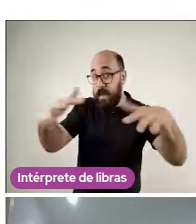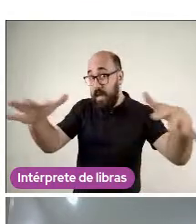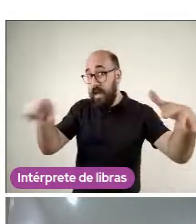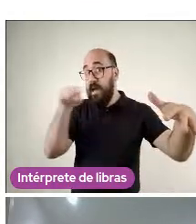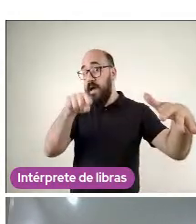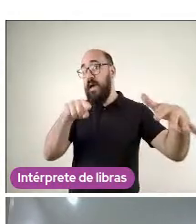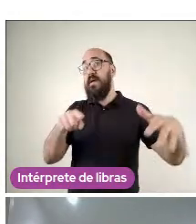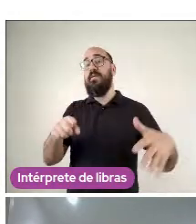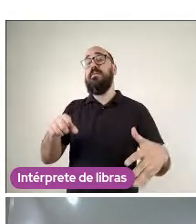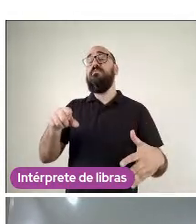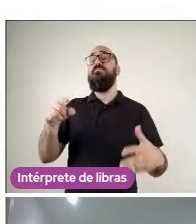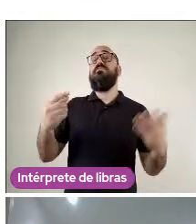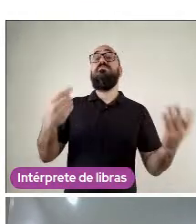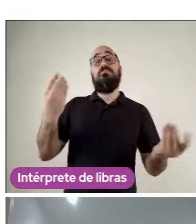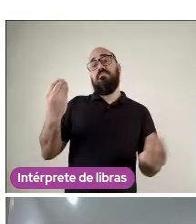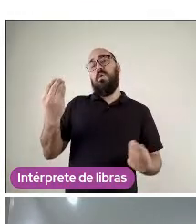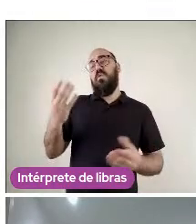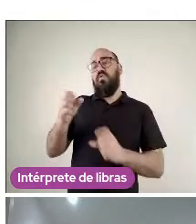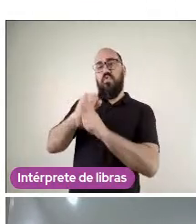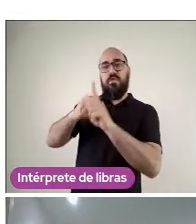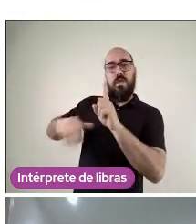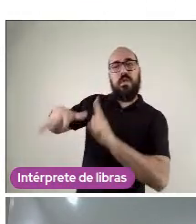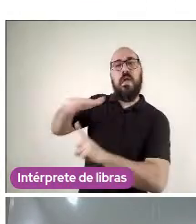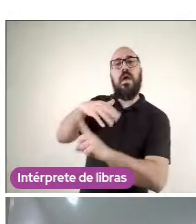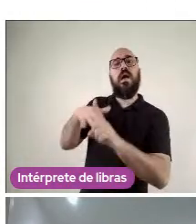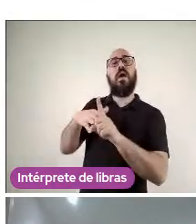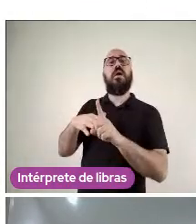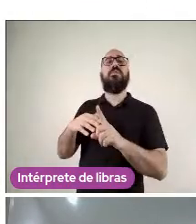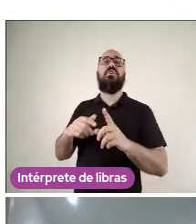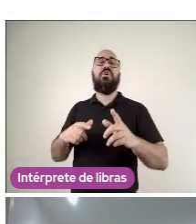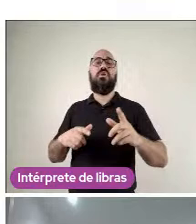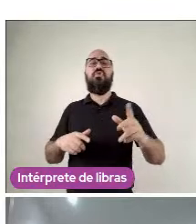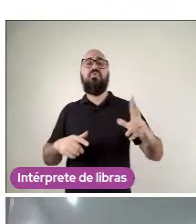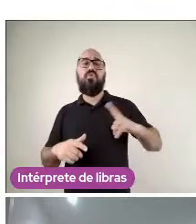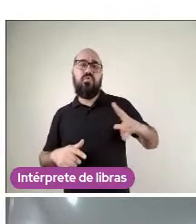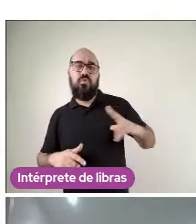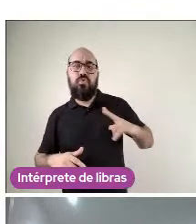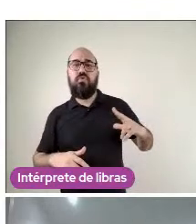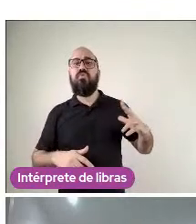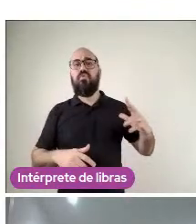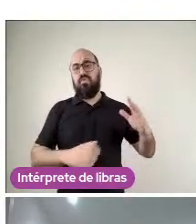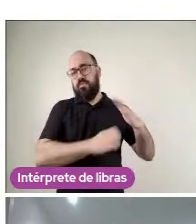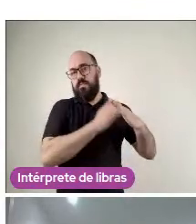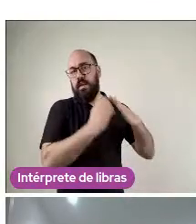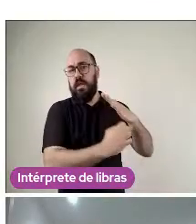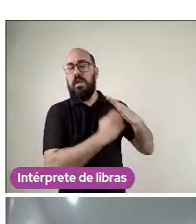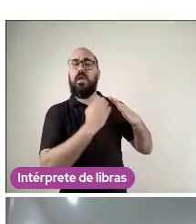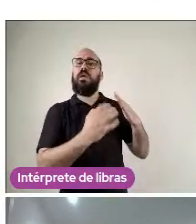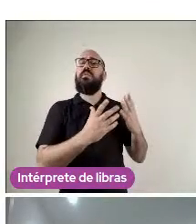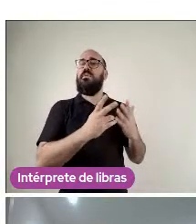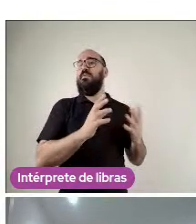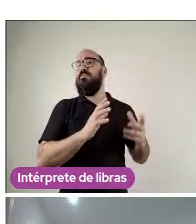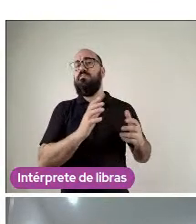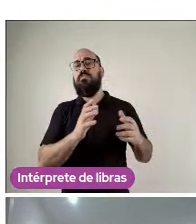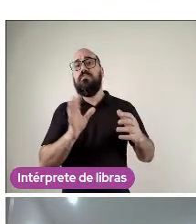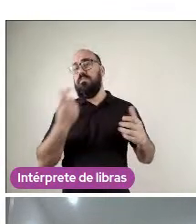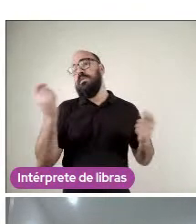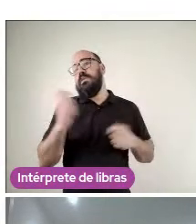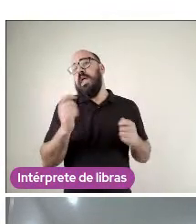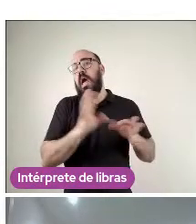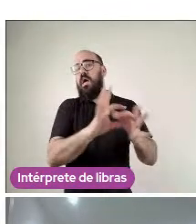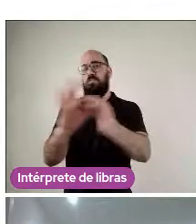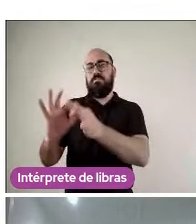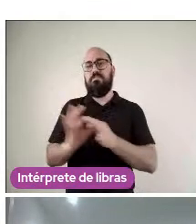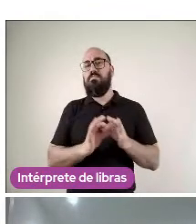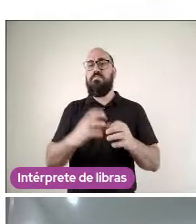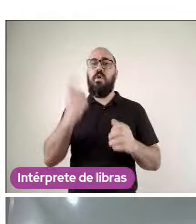participação da sociedade civil, das organizações não governamentais. E a gente entra na década da ciência oceânica,